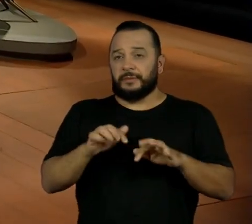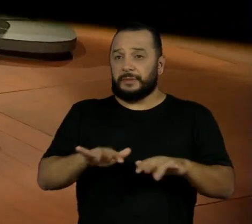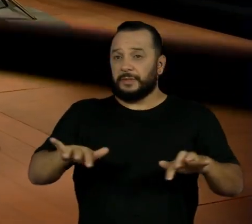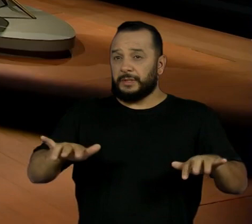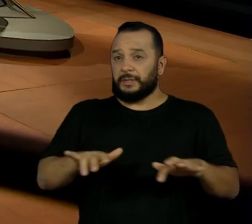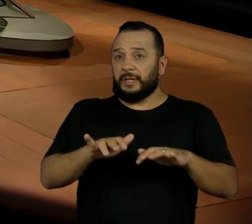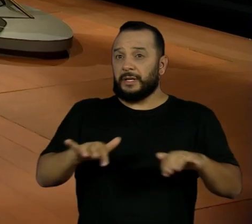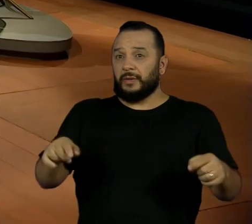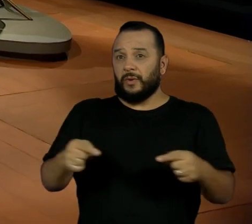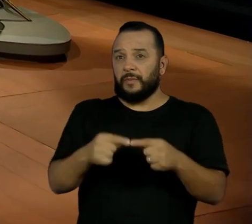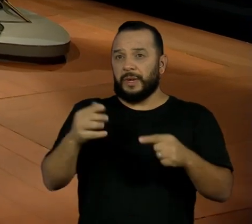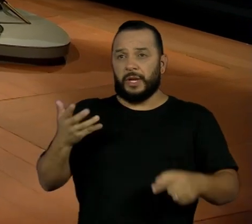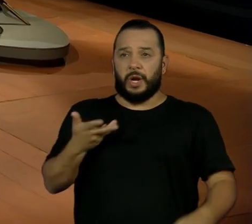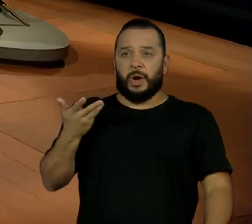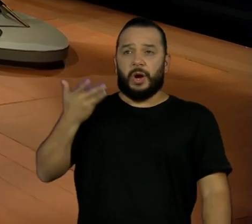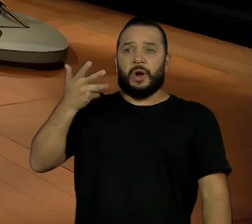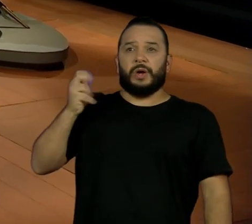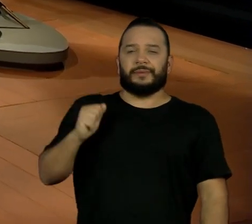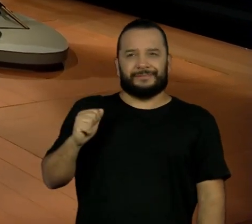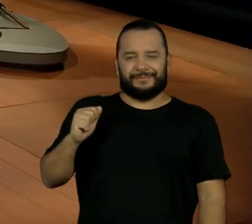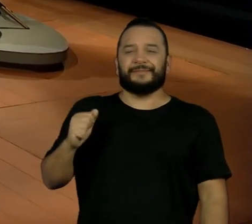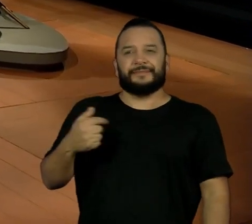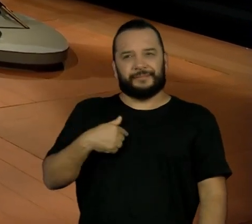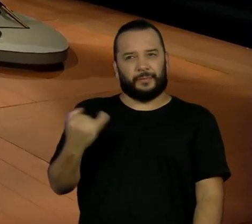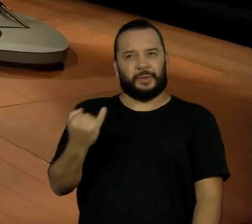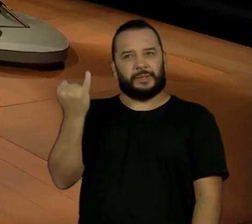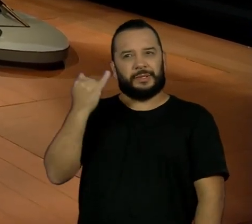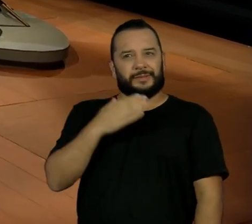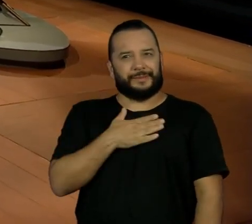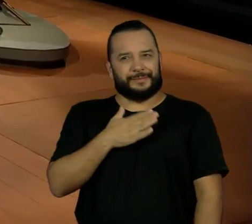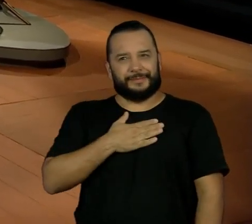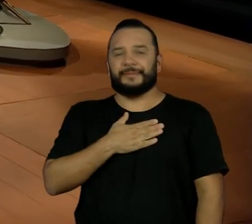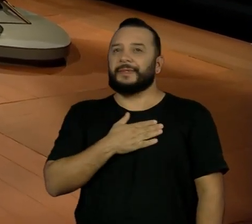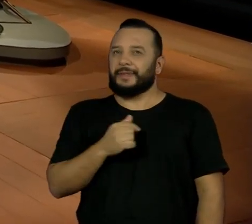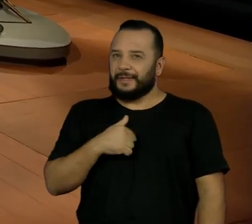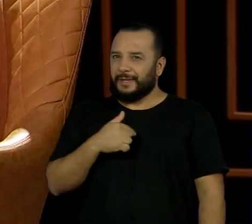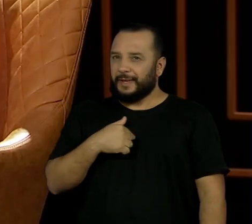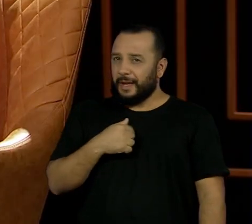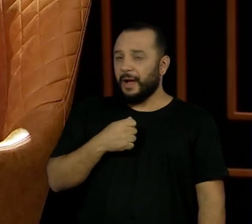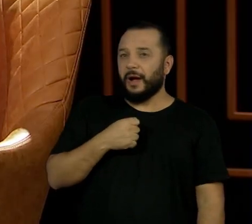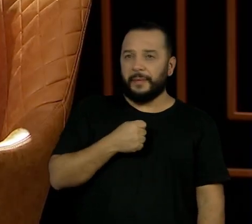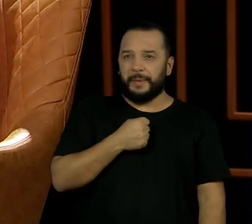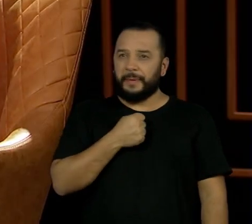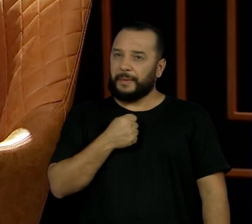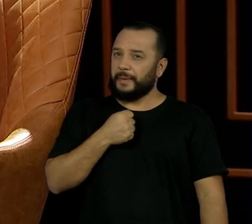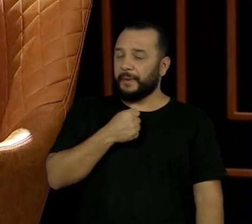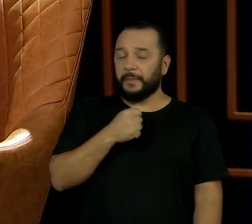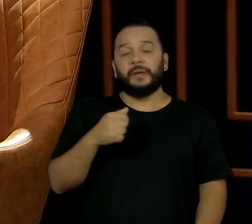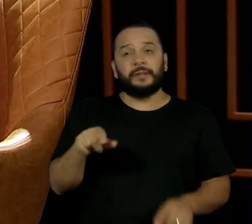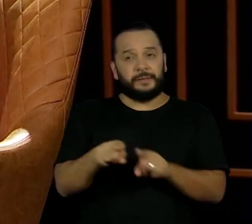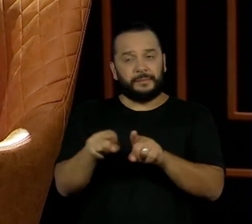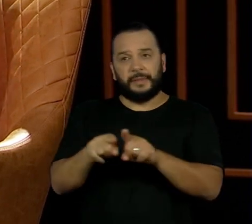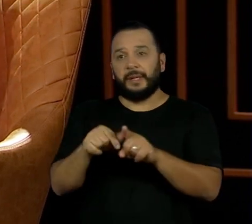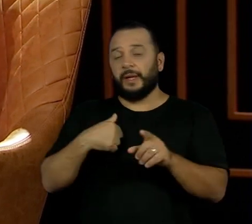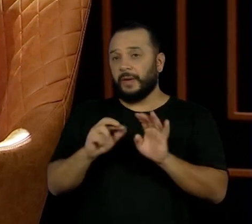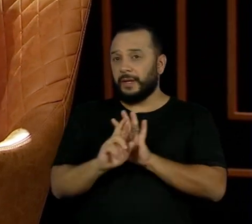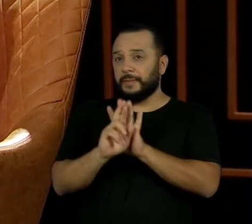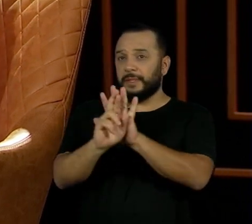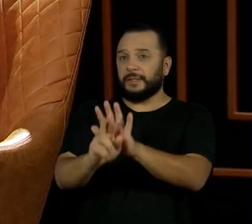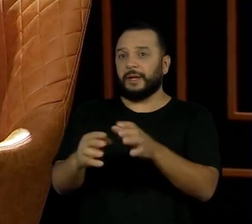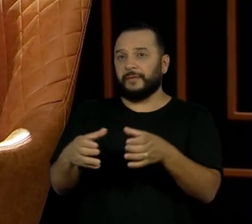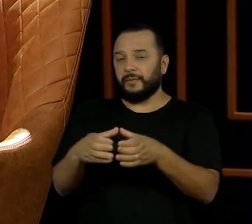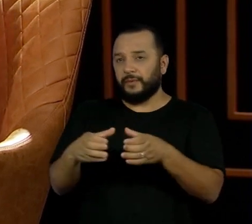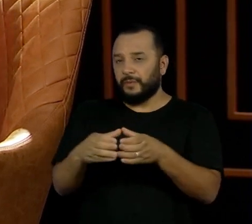assim. E eu sempre já cantava, assim, era a oradora da turma e já me apresentava ali